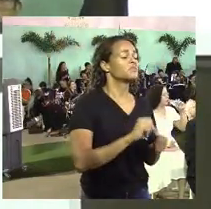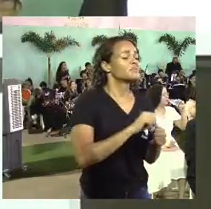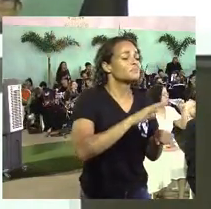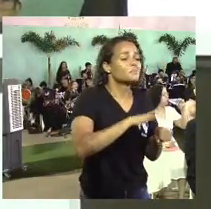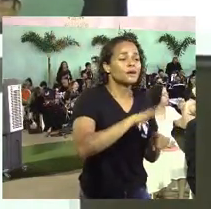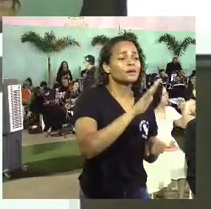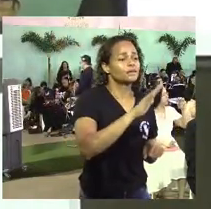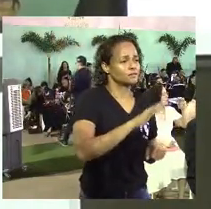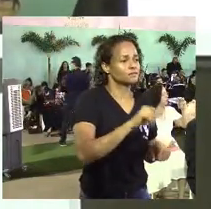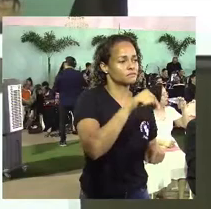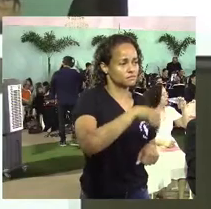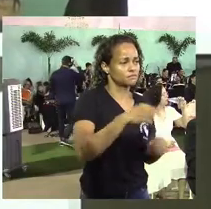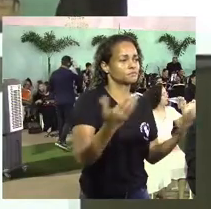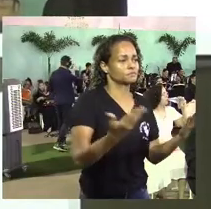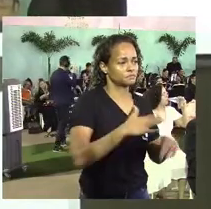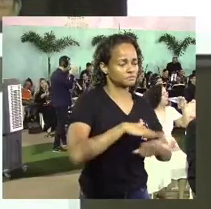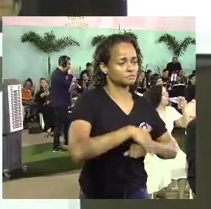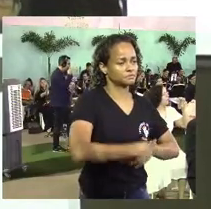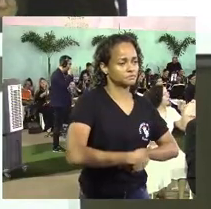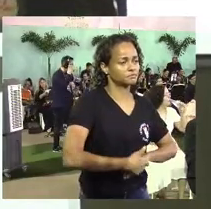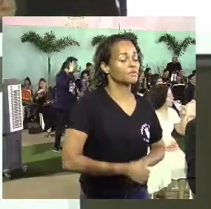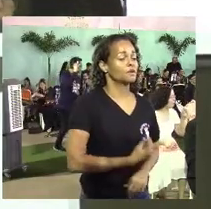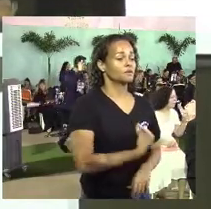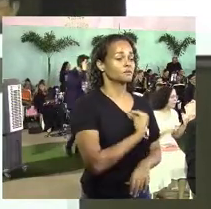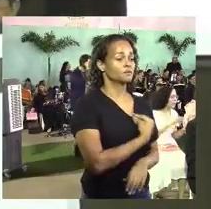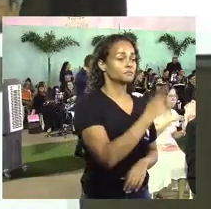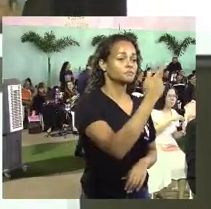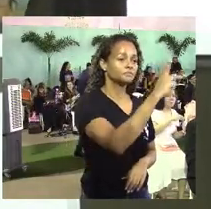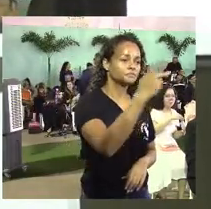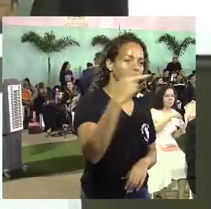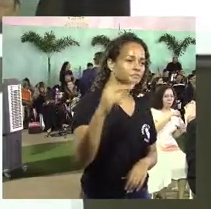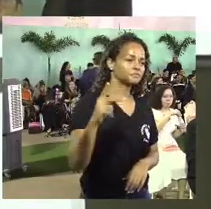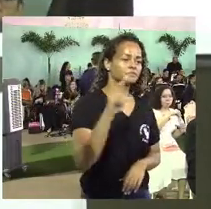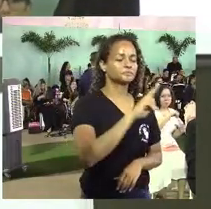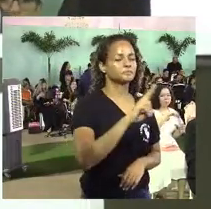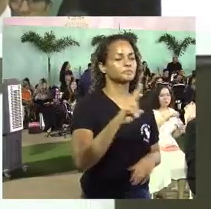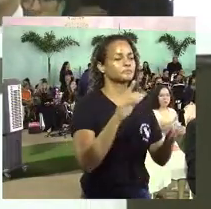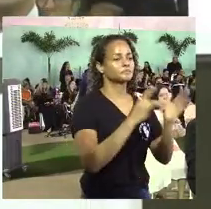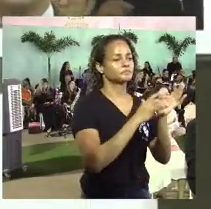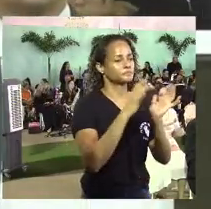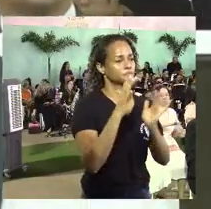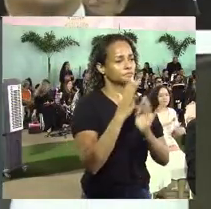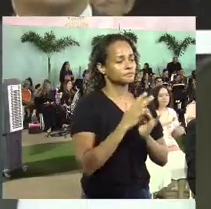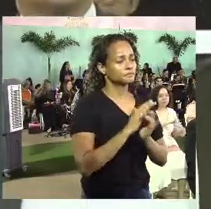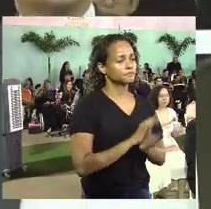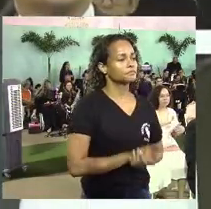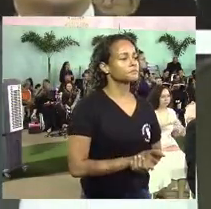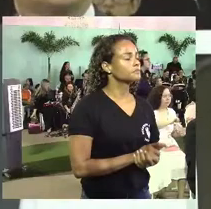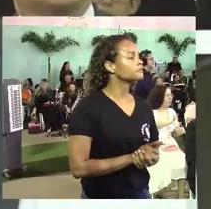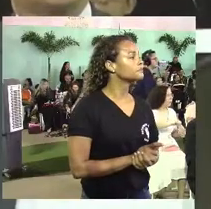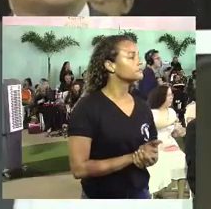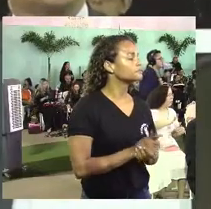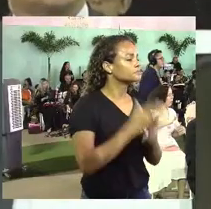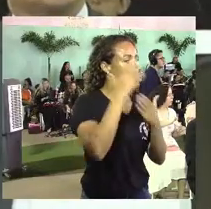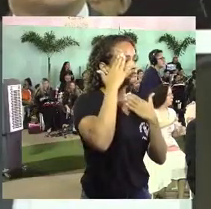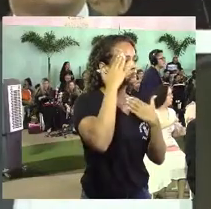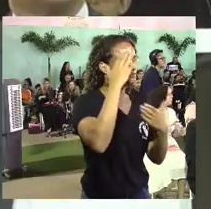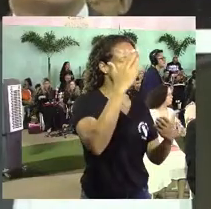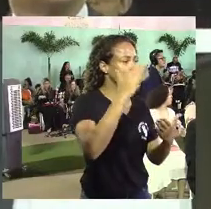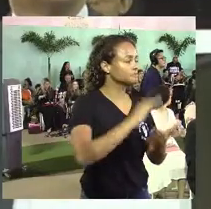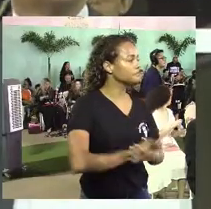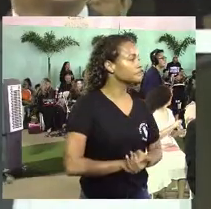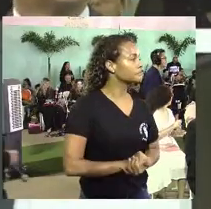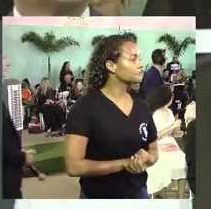vai fazer mais ainda nessa noite na sua vida em nome de Jesus Mas obrigado